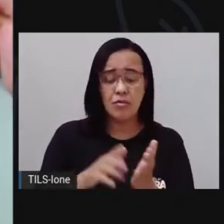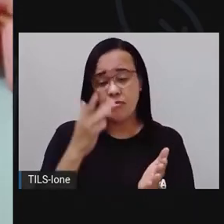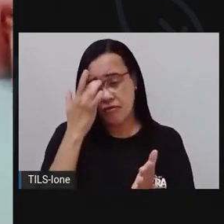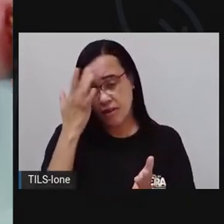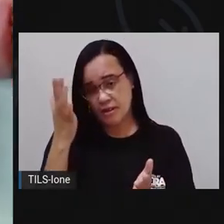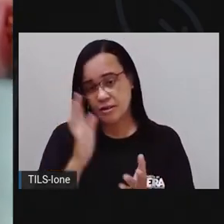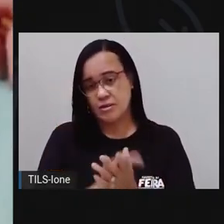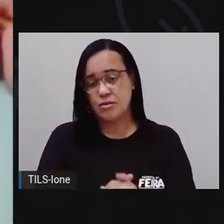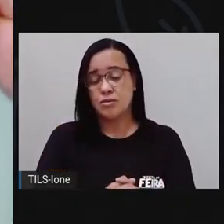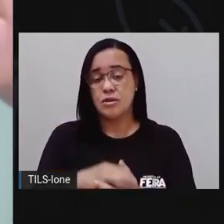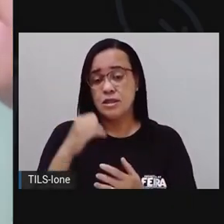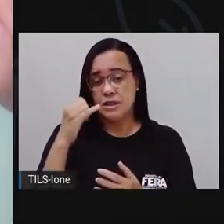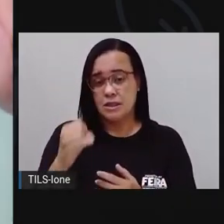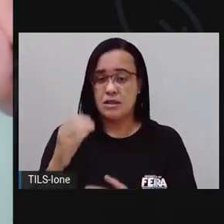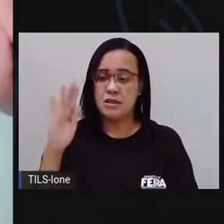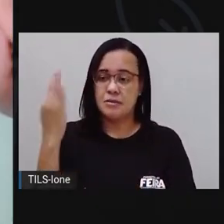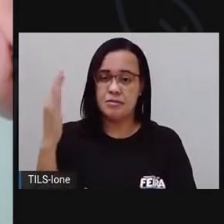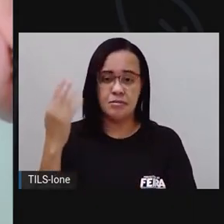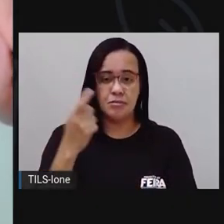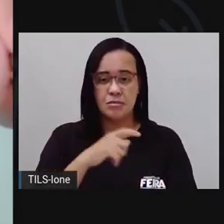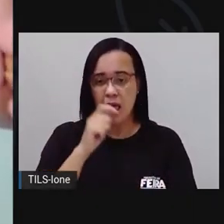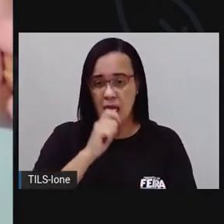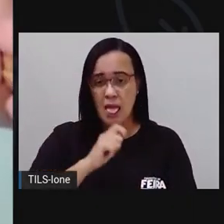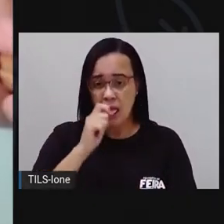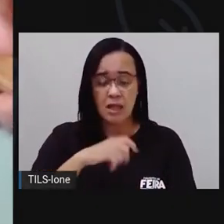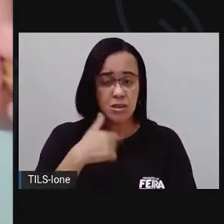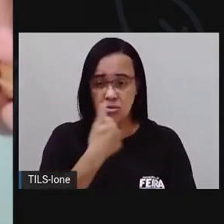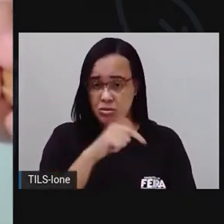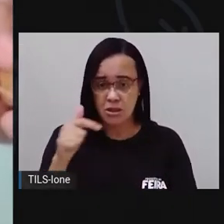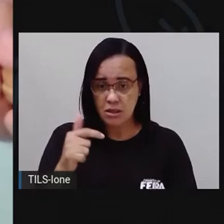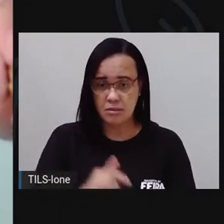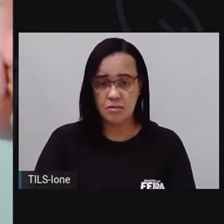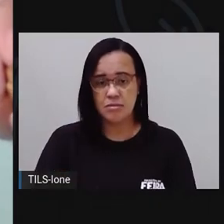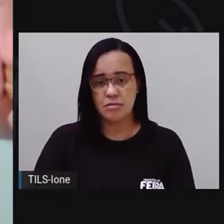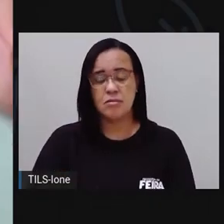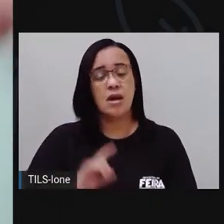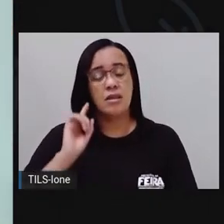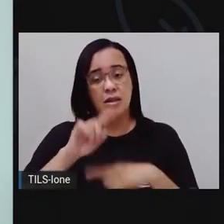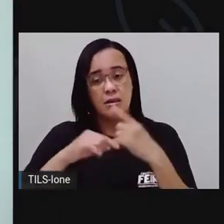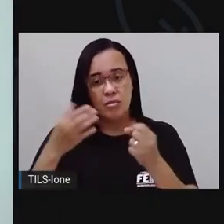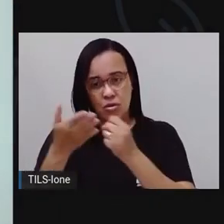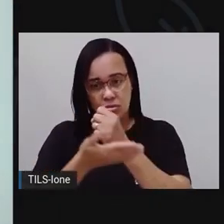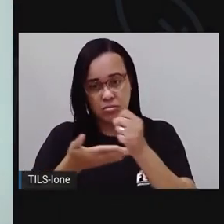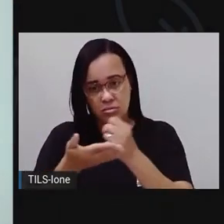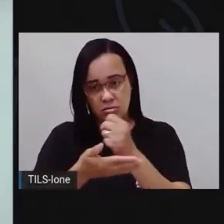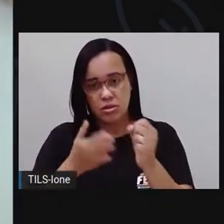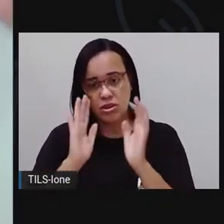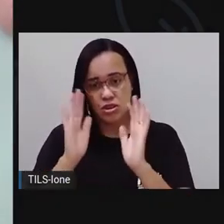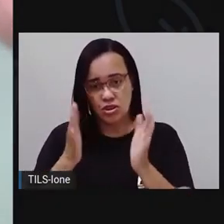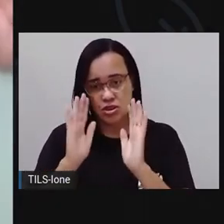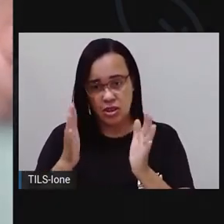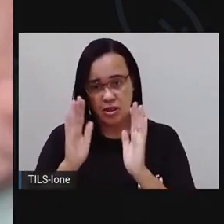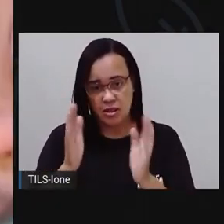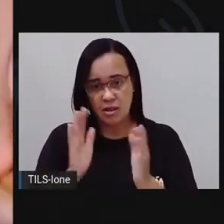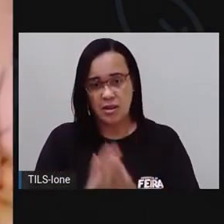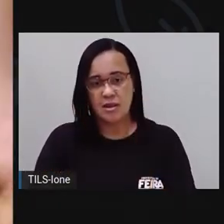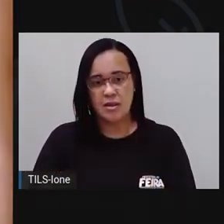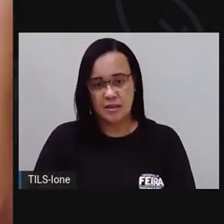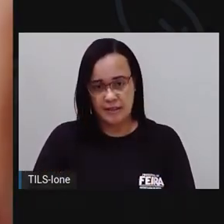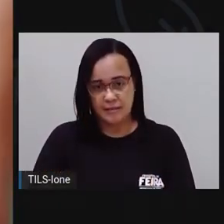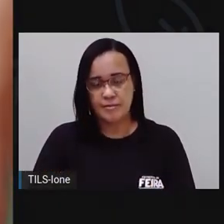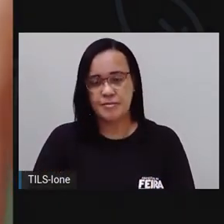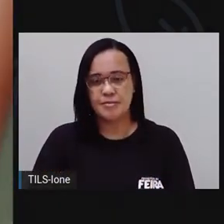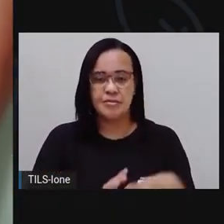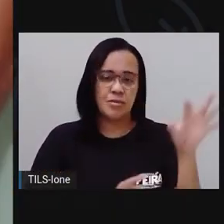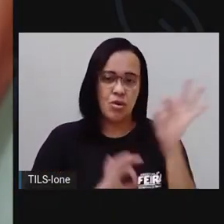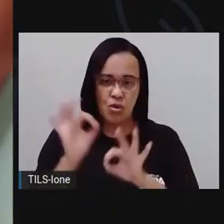picolé. Pronto. Aí depois que você colocou toda a base da sua casinha, você vem agora, ó,